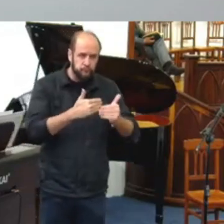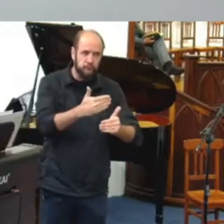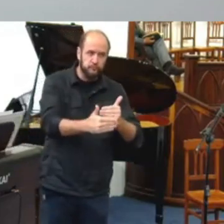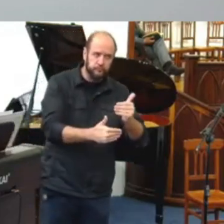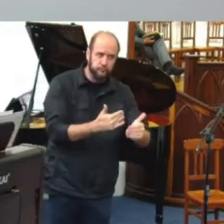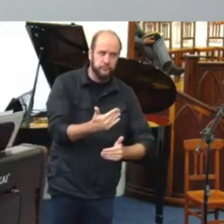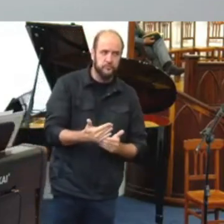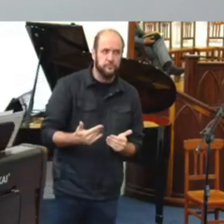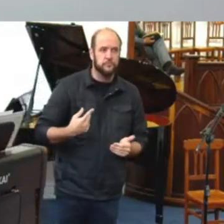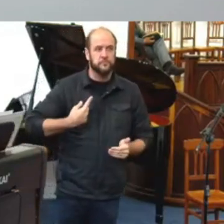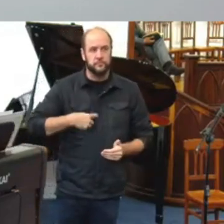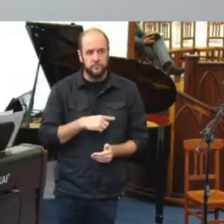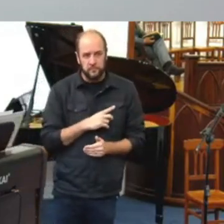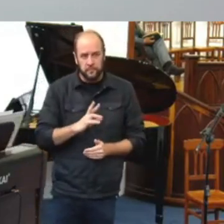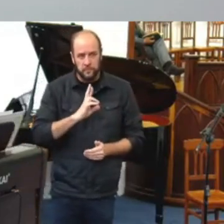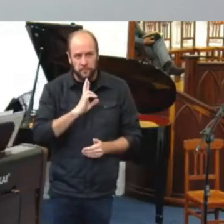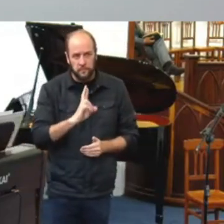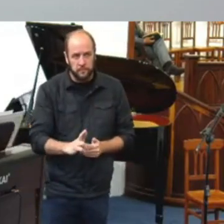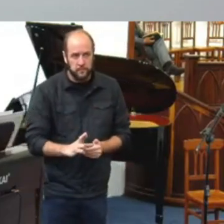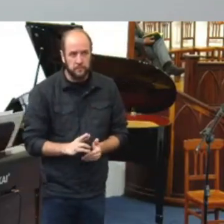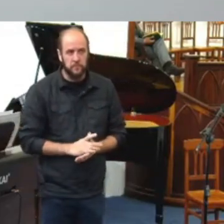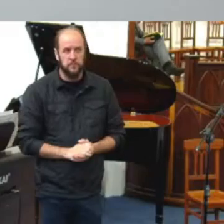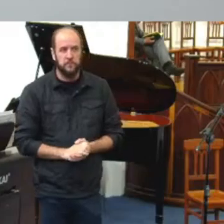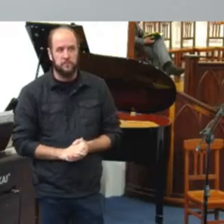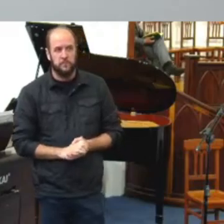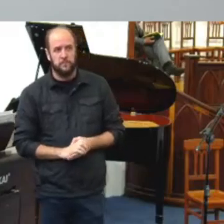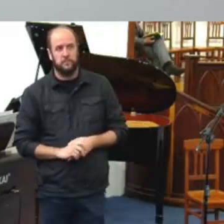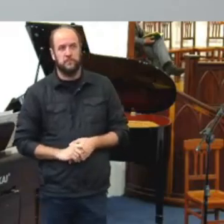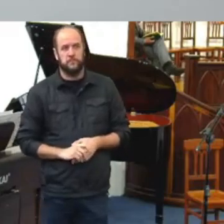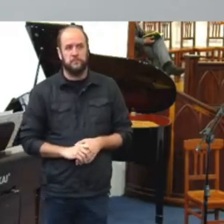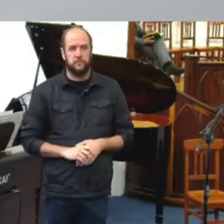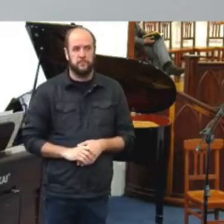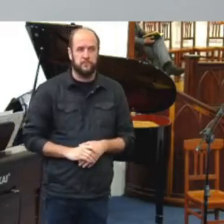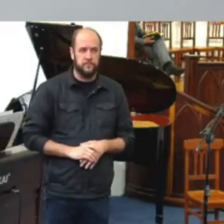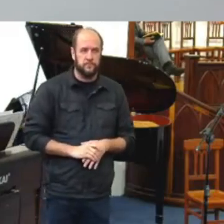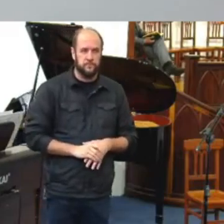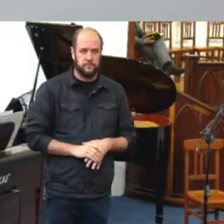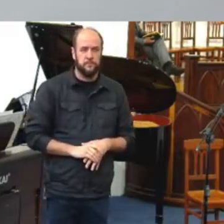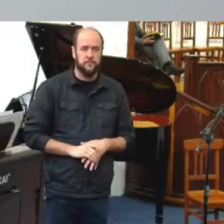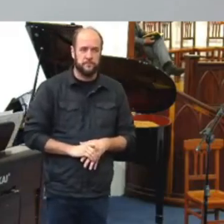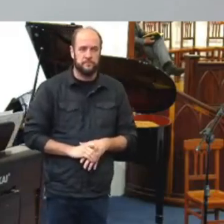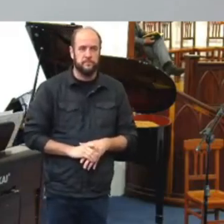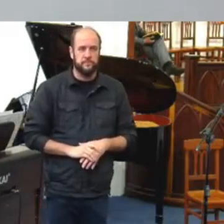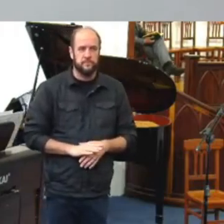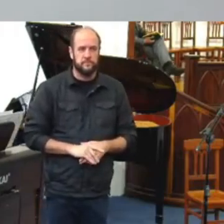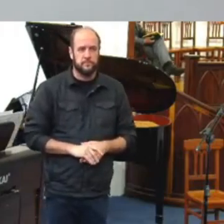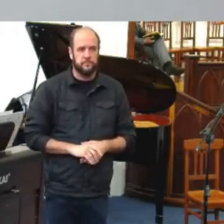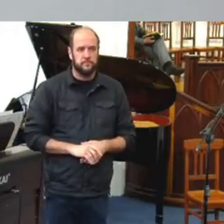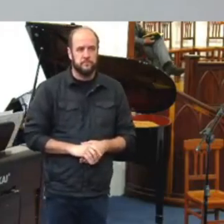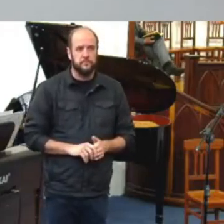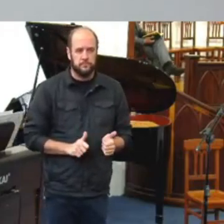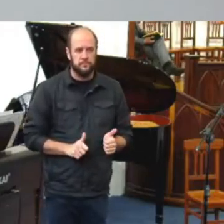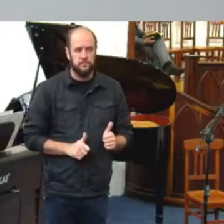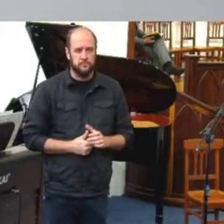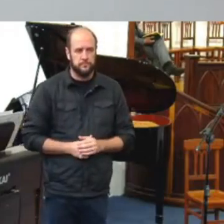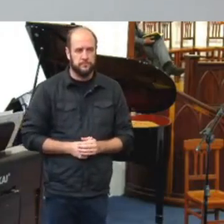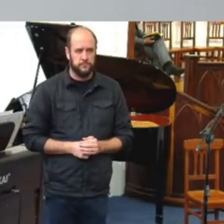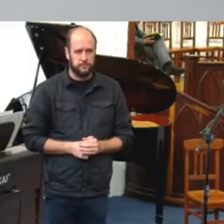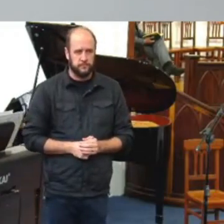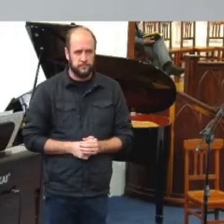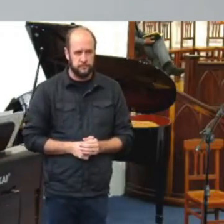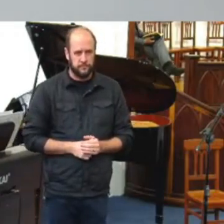vamos tentar responder essa realidade. O Salmo 6 nos fala o